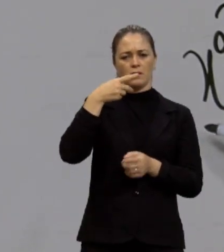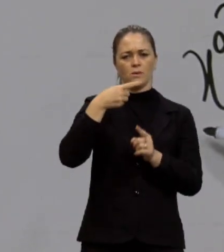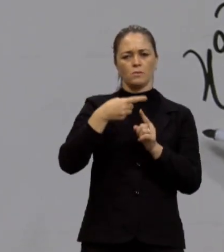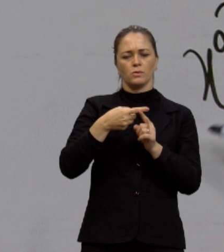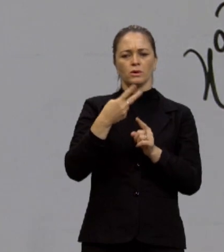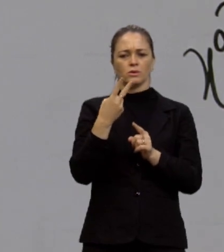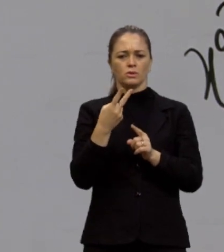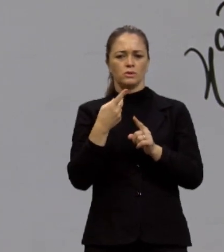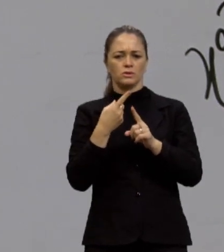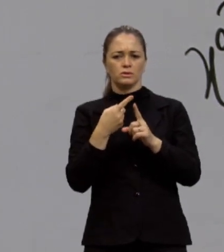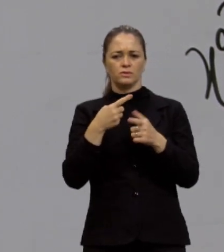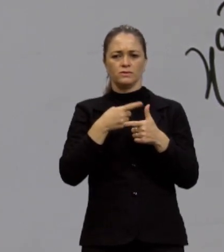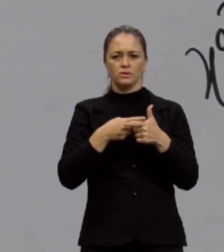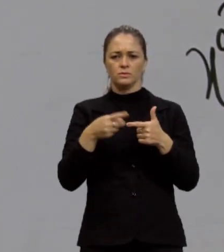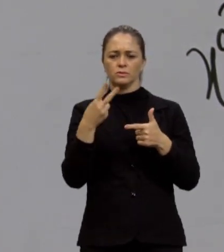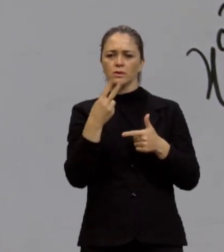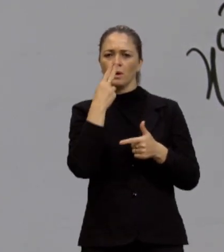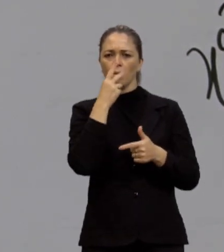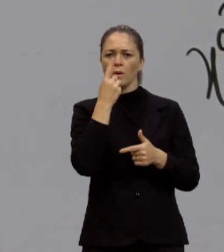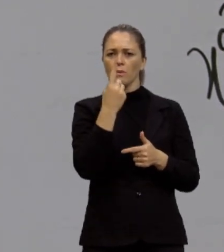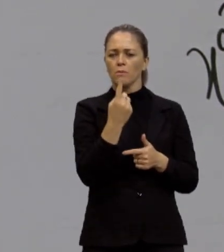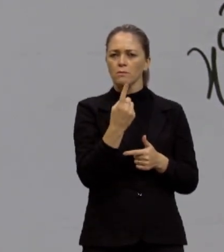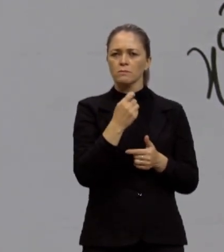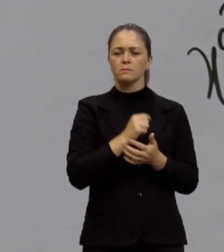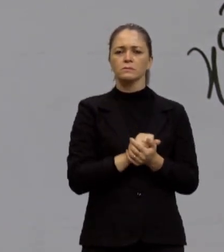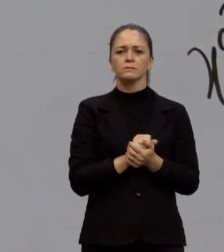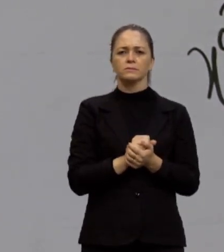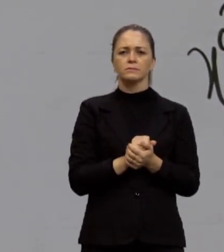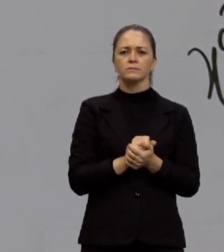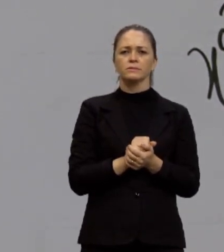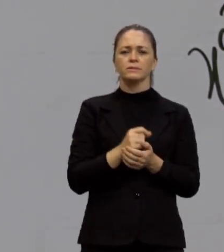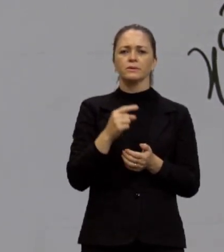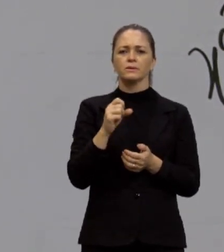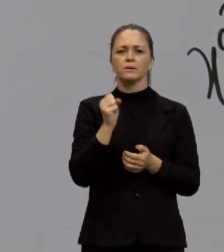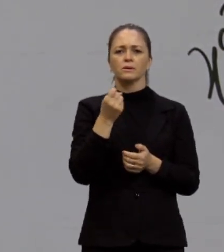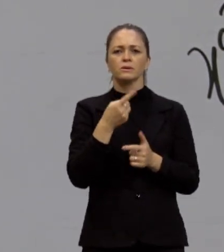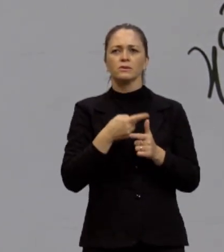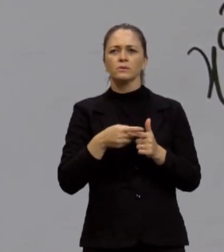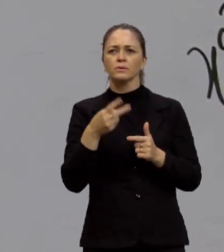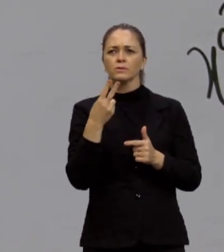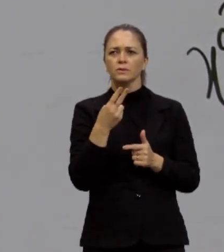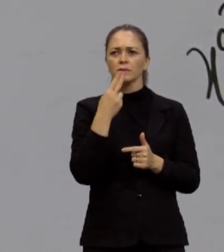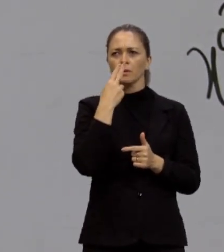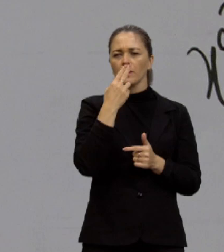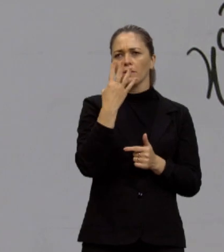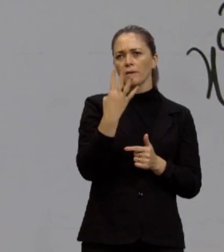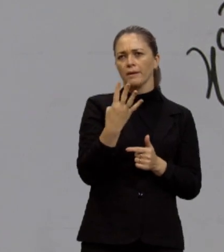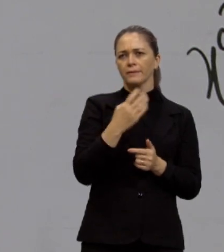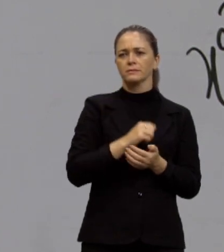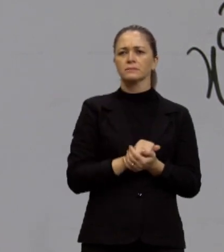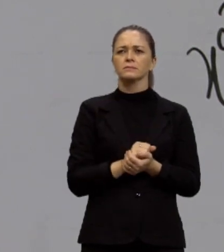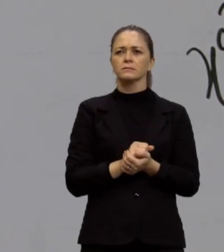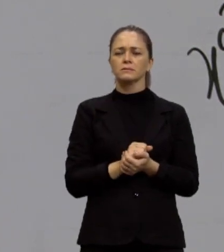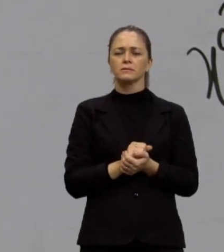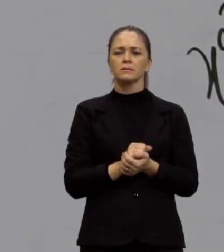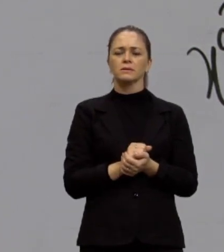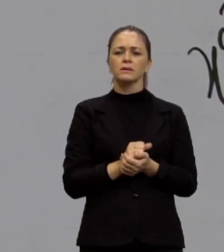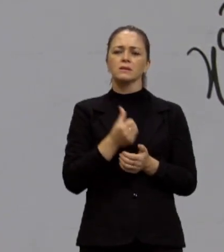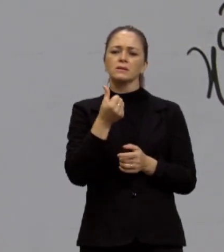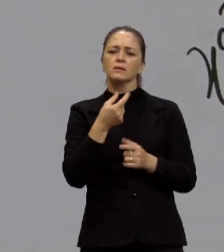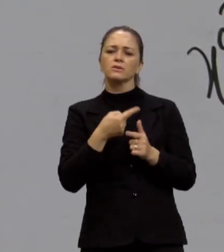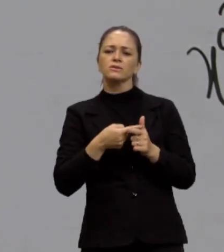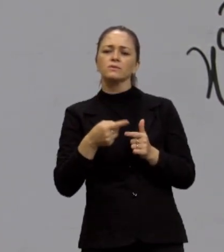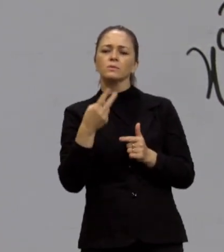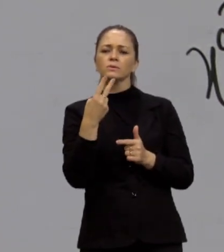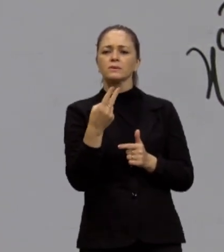2 é 1, menos 8 dividido por 2, 4, mais 6